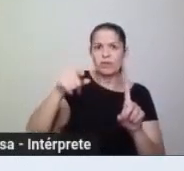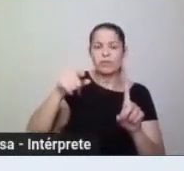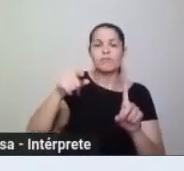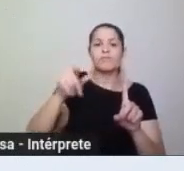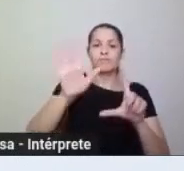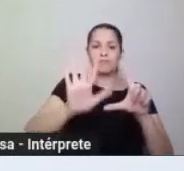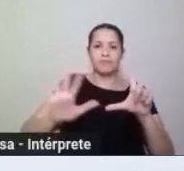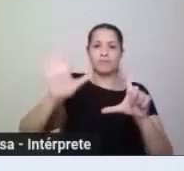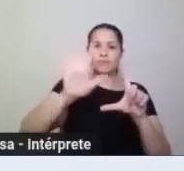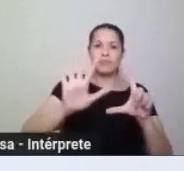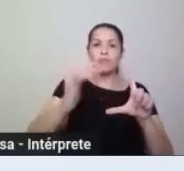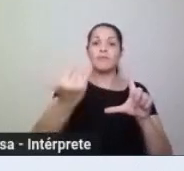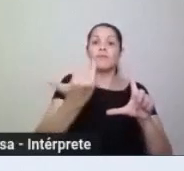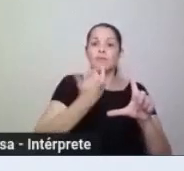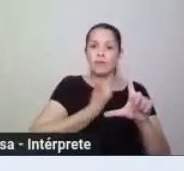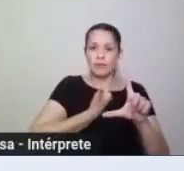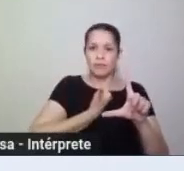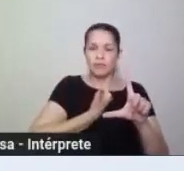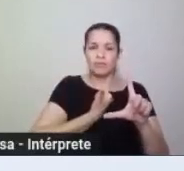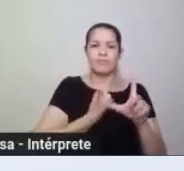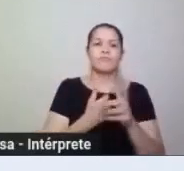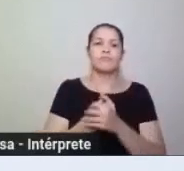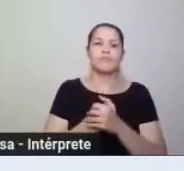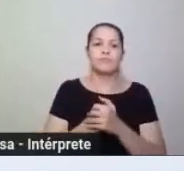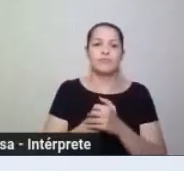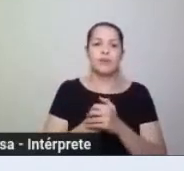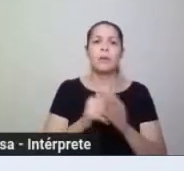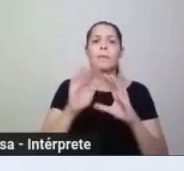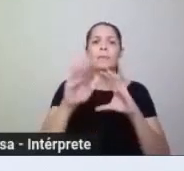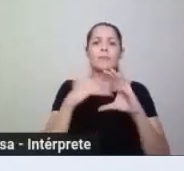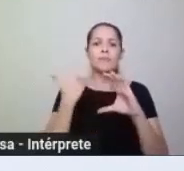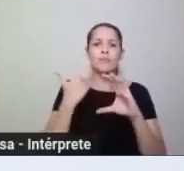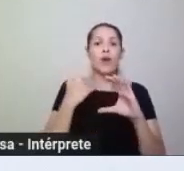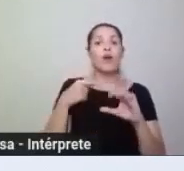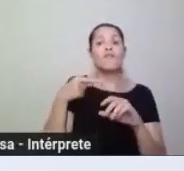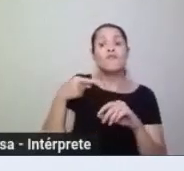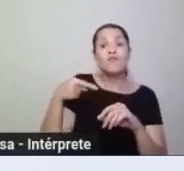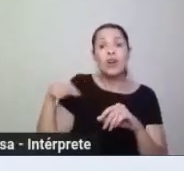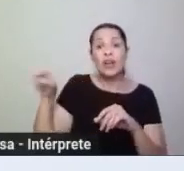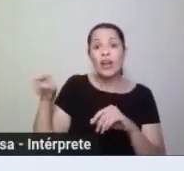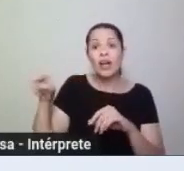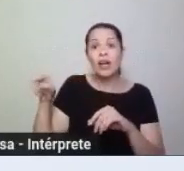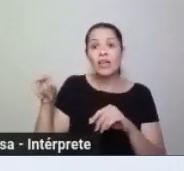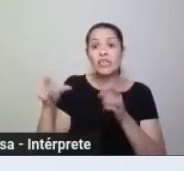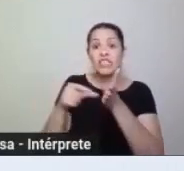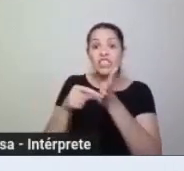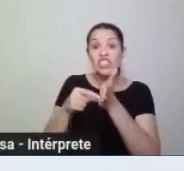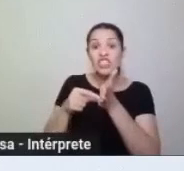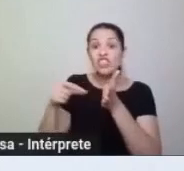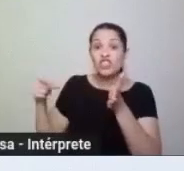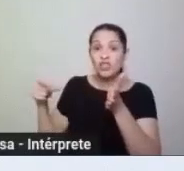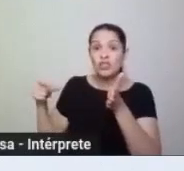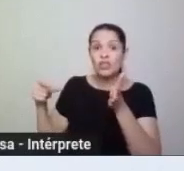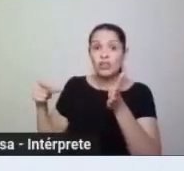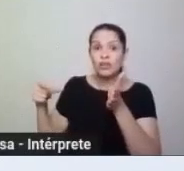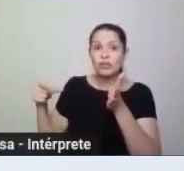te dizendo o seguinte: vá lá, né, no caso, e tire o sensor. O sensor é em